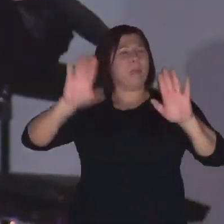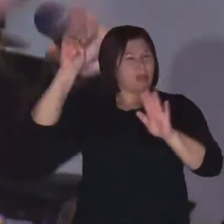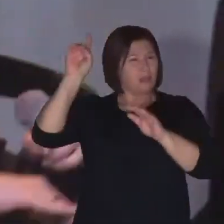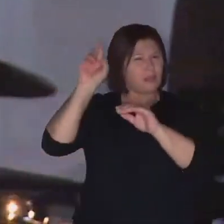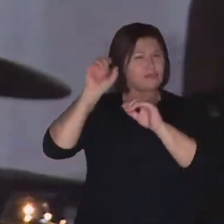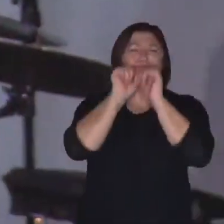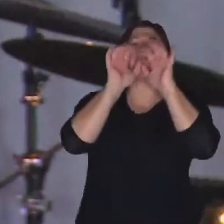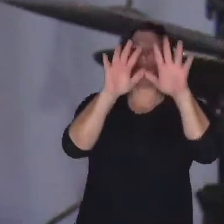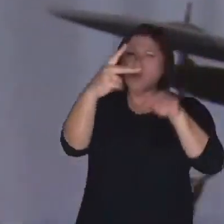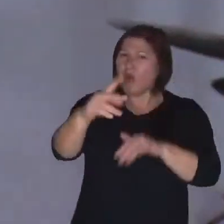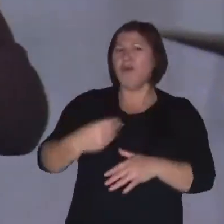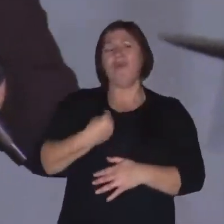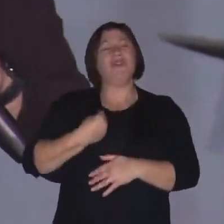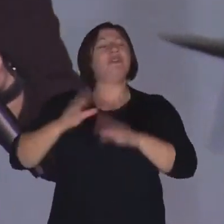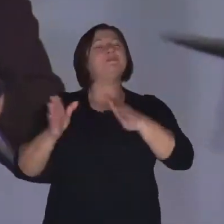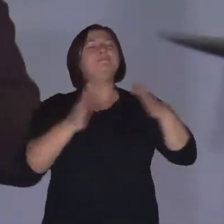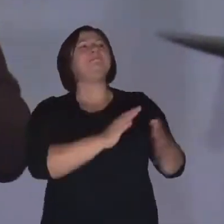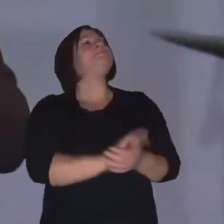templo. Só que agora eles estão na Babilônia.